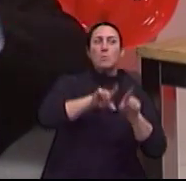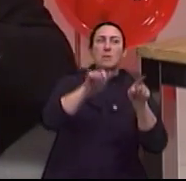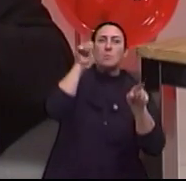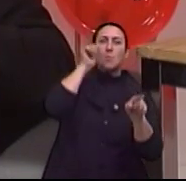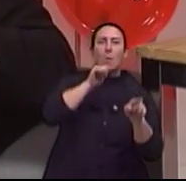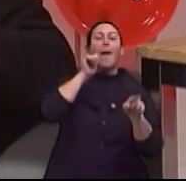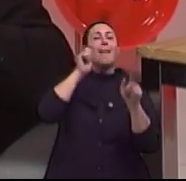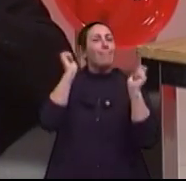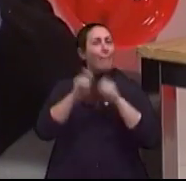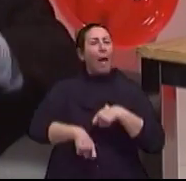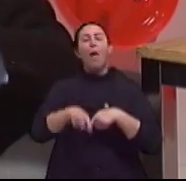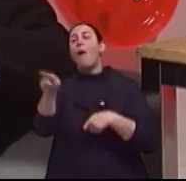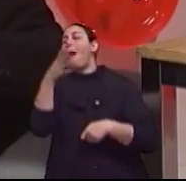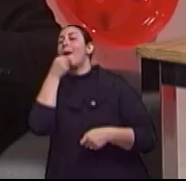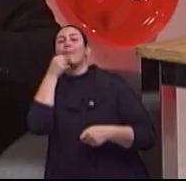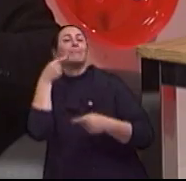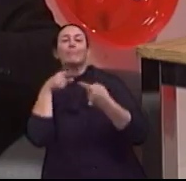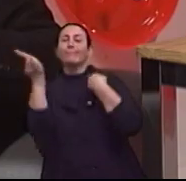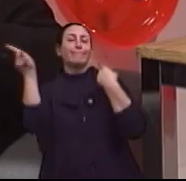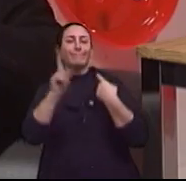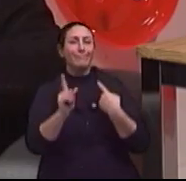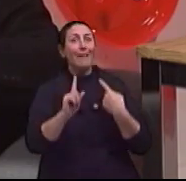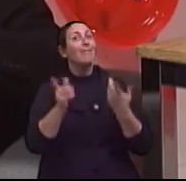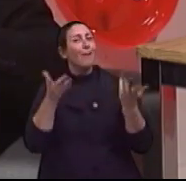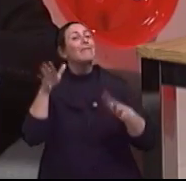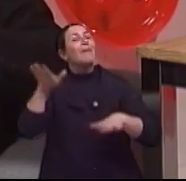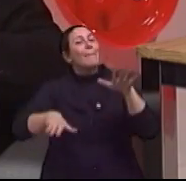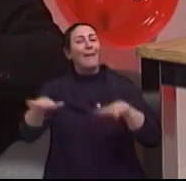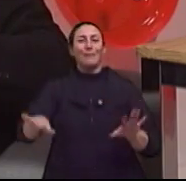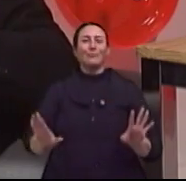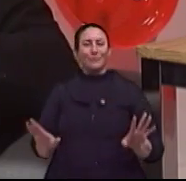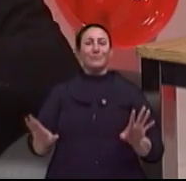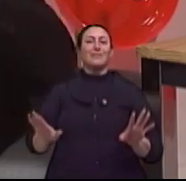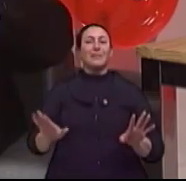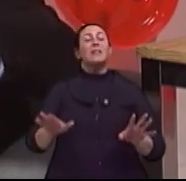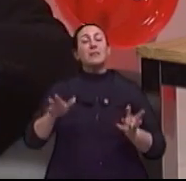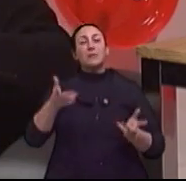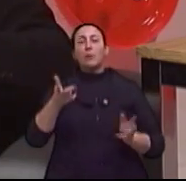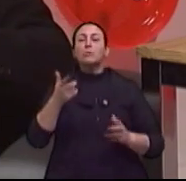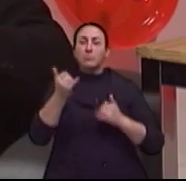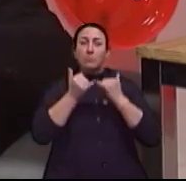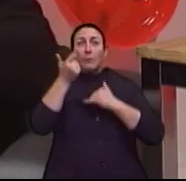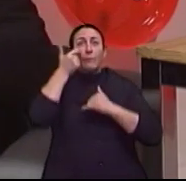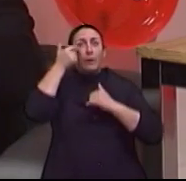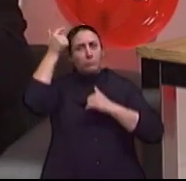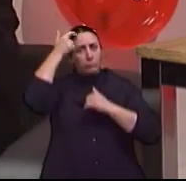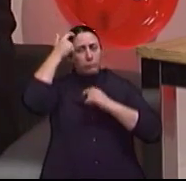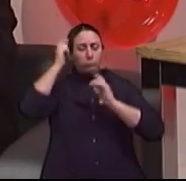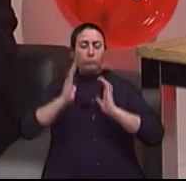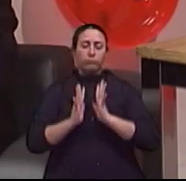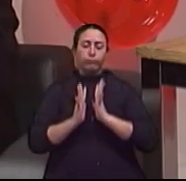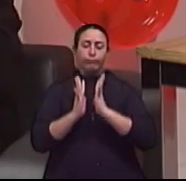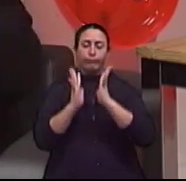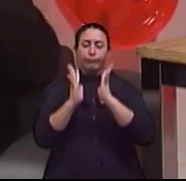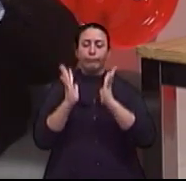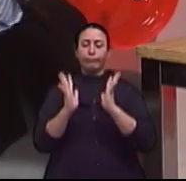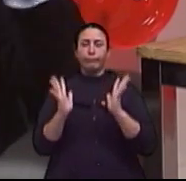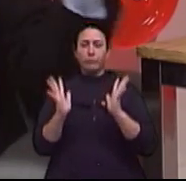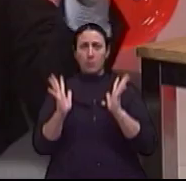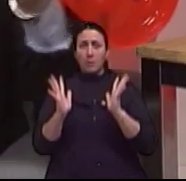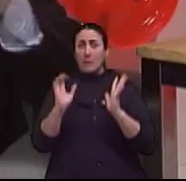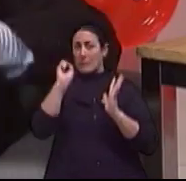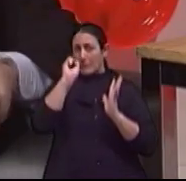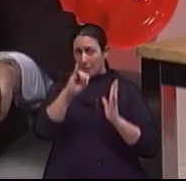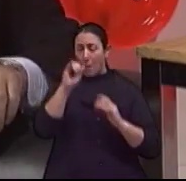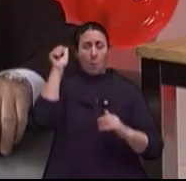chama Minoxidil muito bom para calvice muito bom para reforçar a raiz e funciona bem diz que usar com regularidade